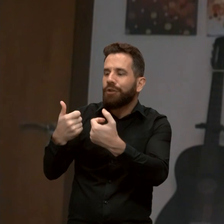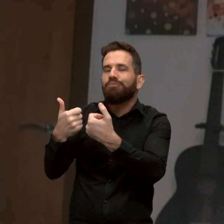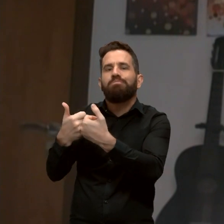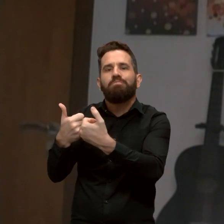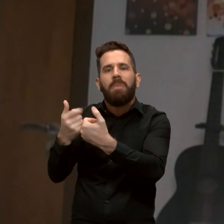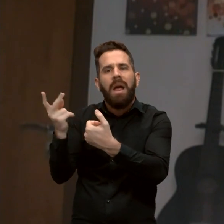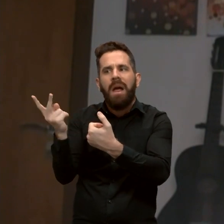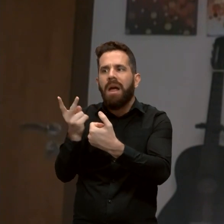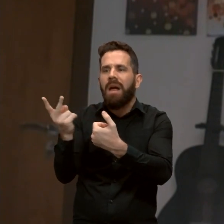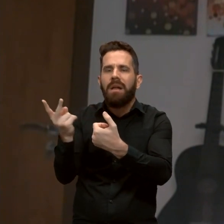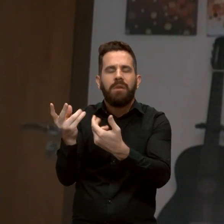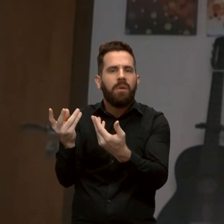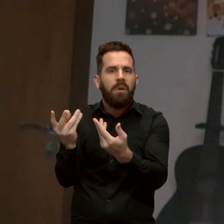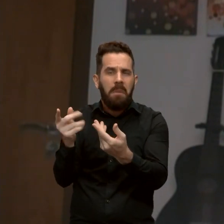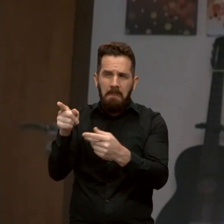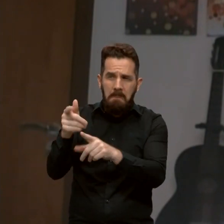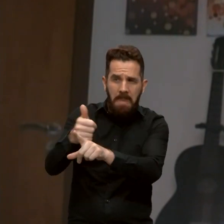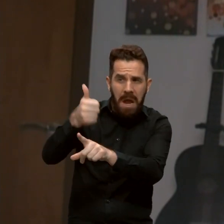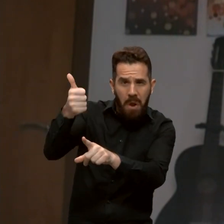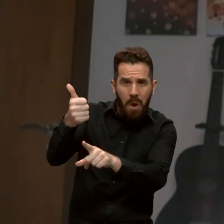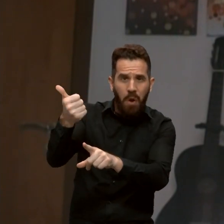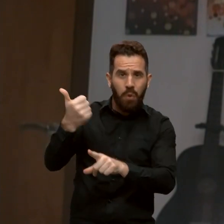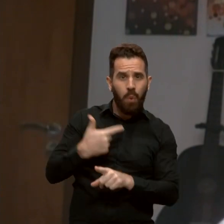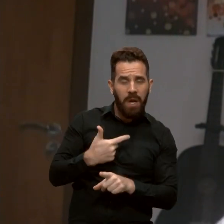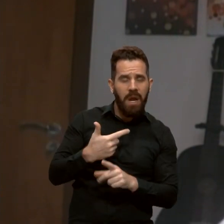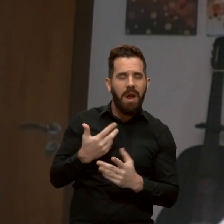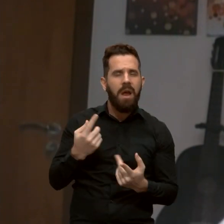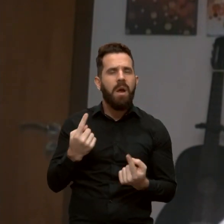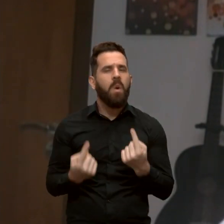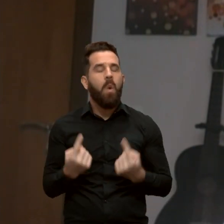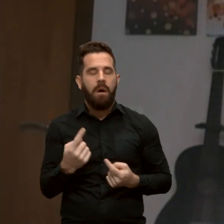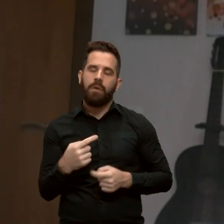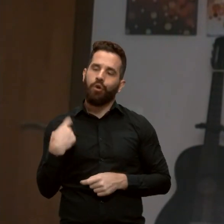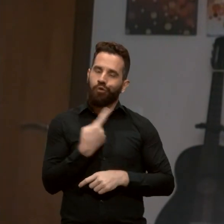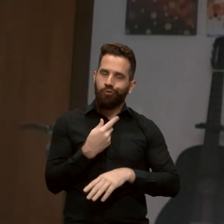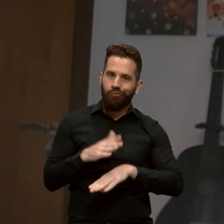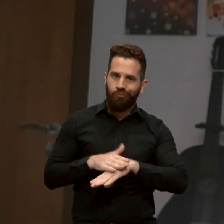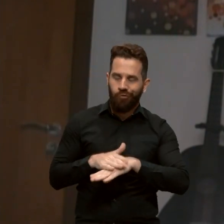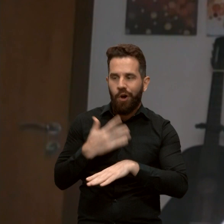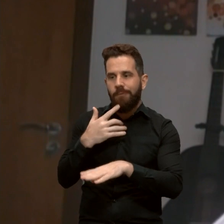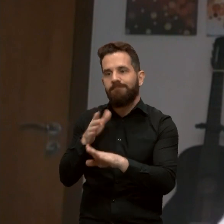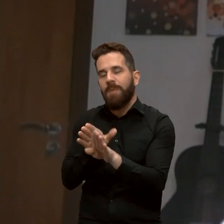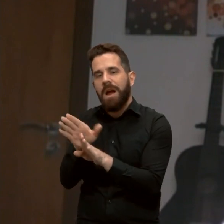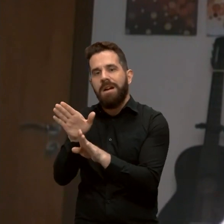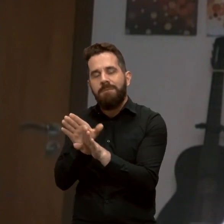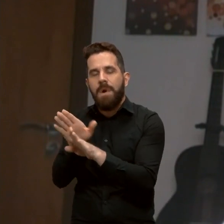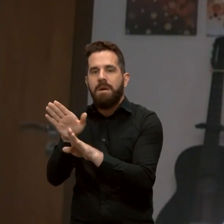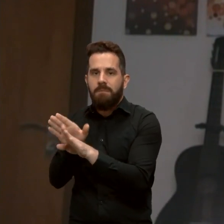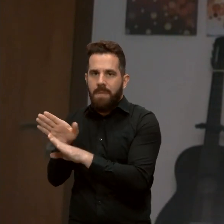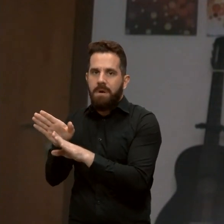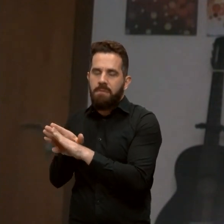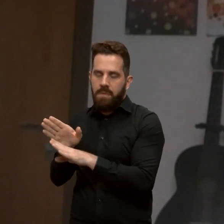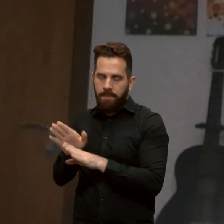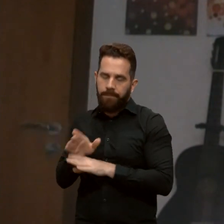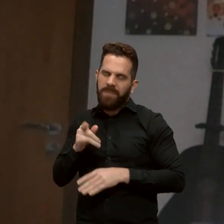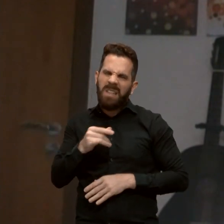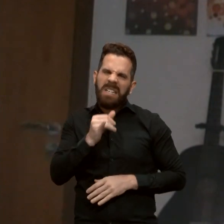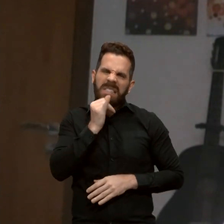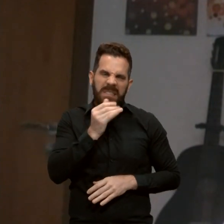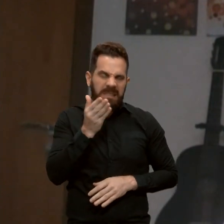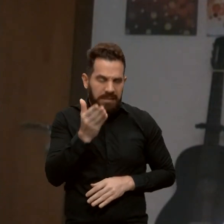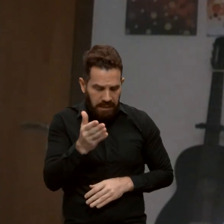viabilidade econômica, né? Então, a gente vem trabalhando nesse sentido, né? E de modo especial nesse exemplo que eu estou dando,